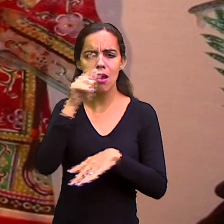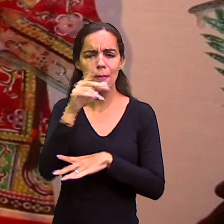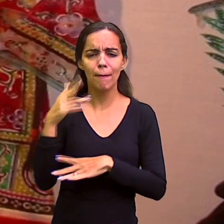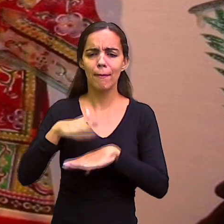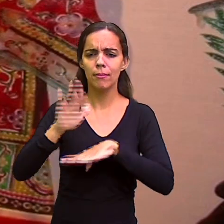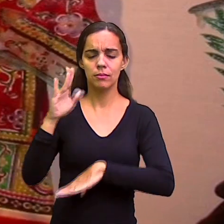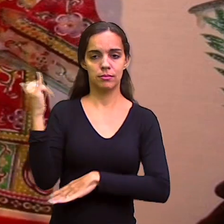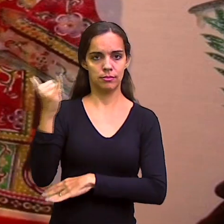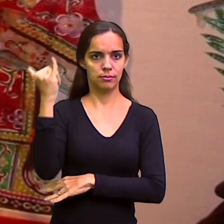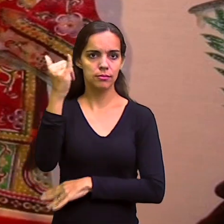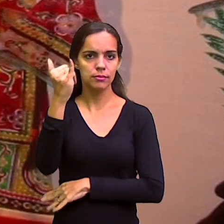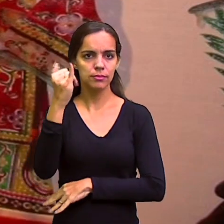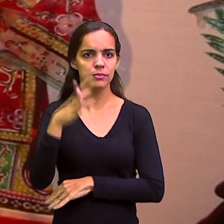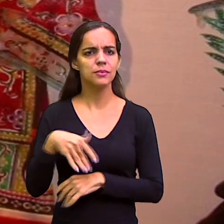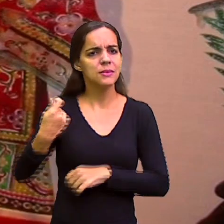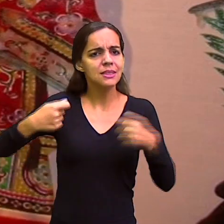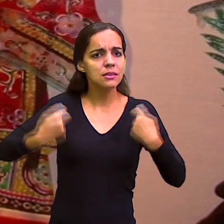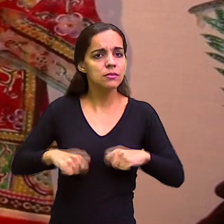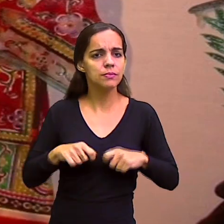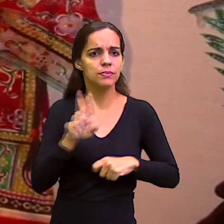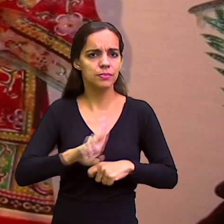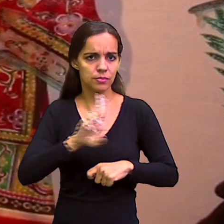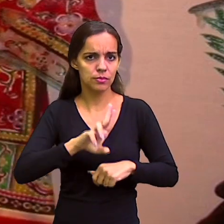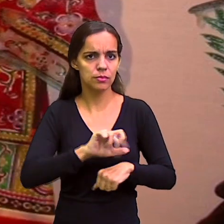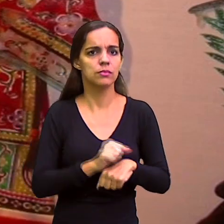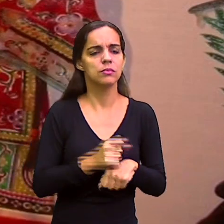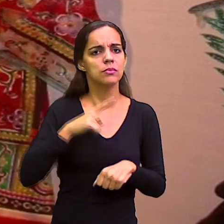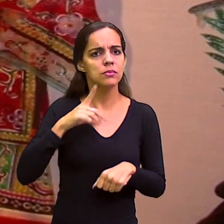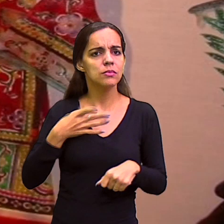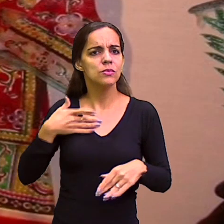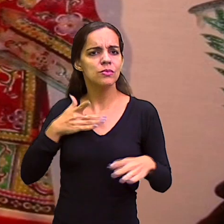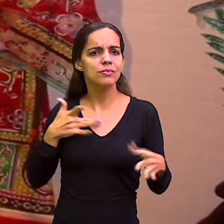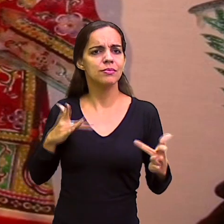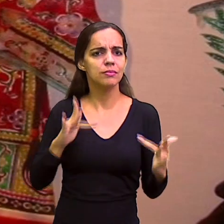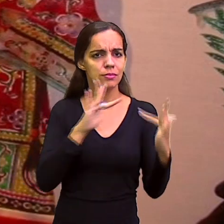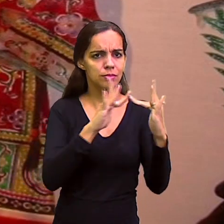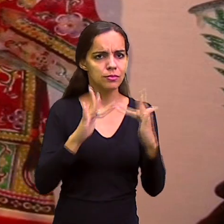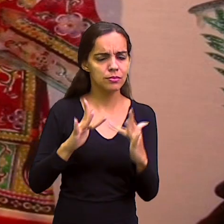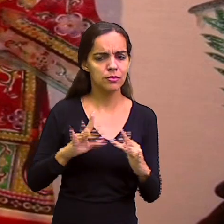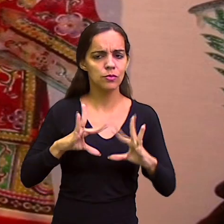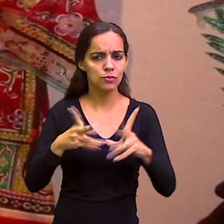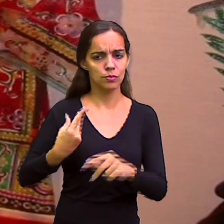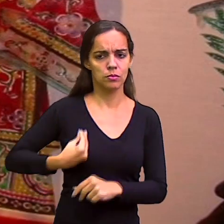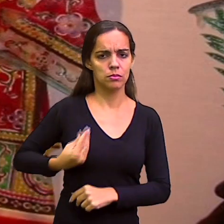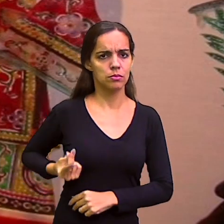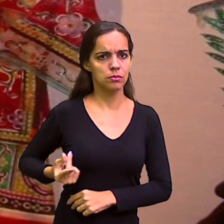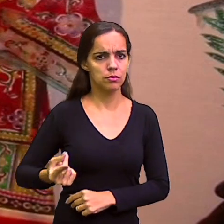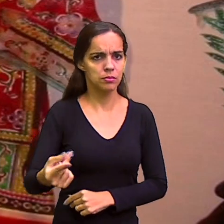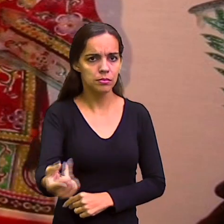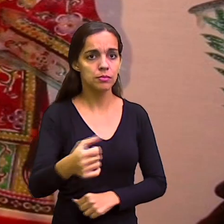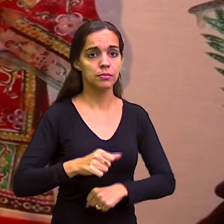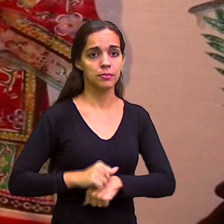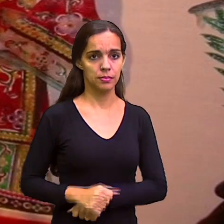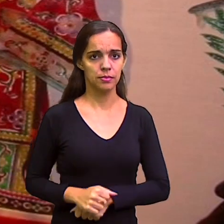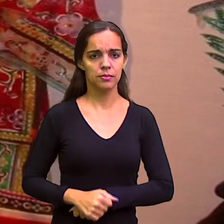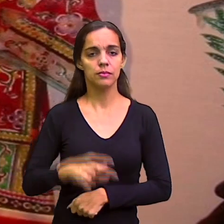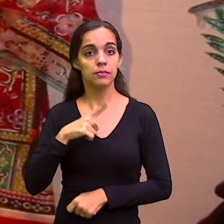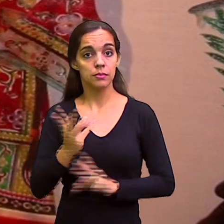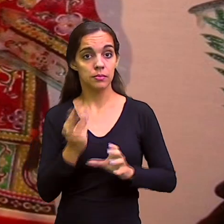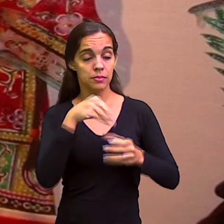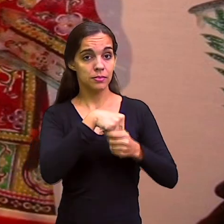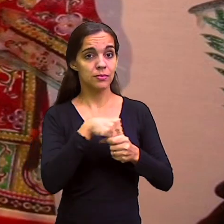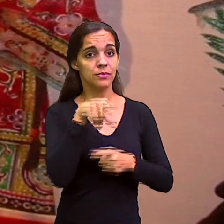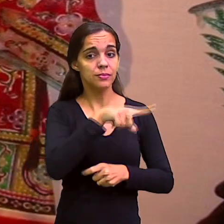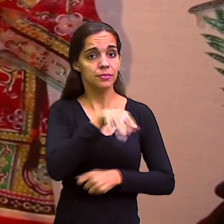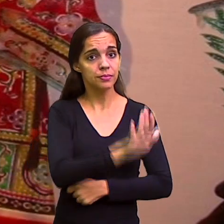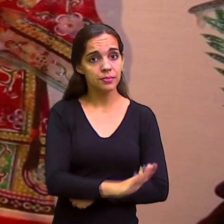na formação de uma pessoa e tem impactos para toda a vida. Ao estimularmos nas